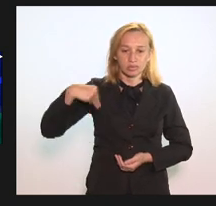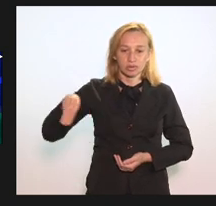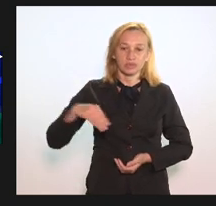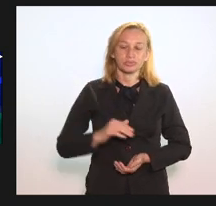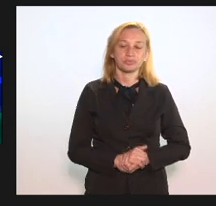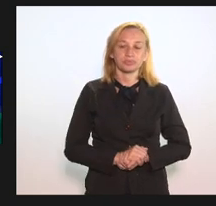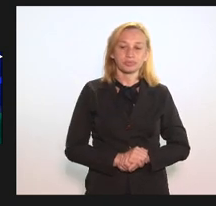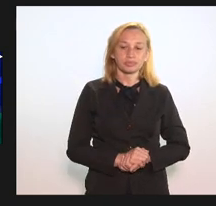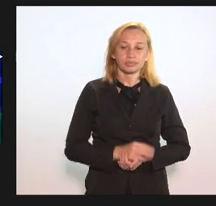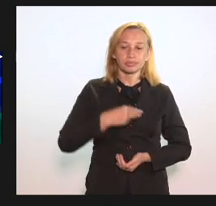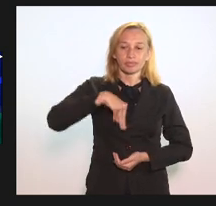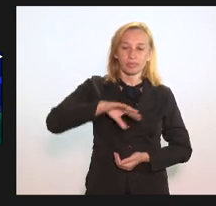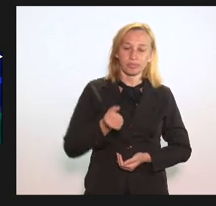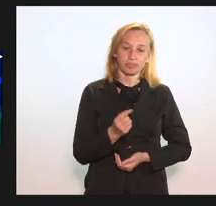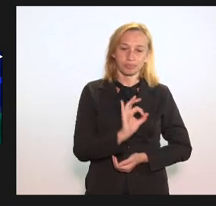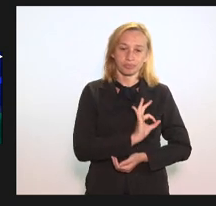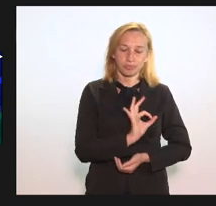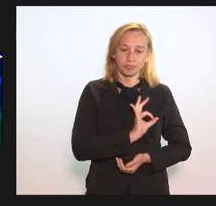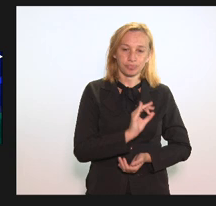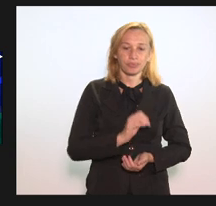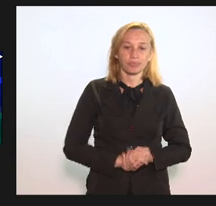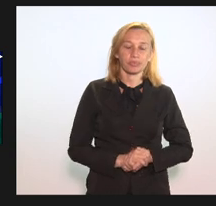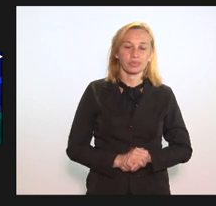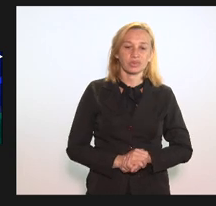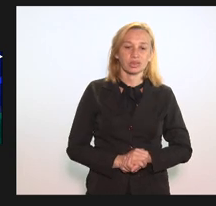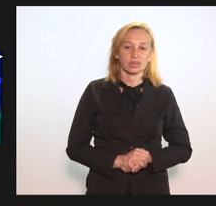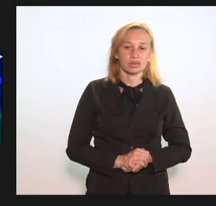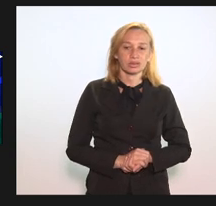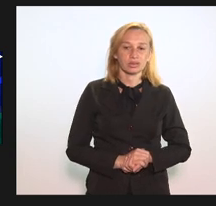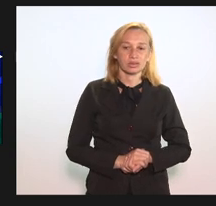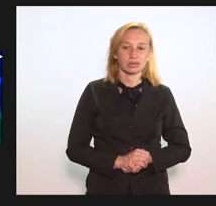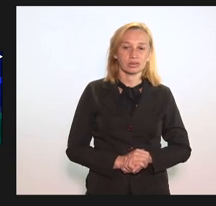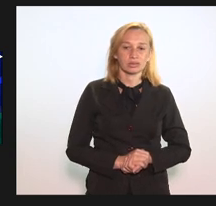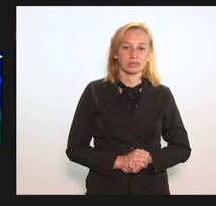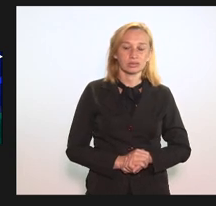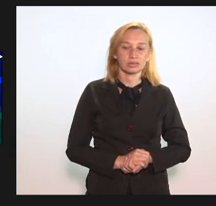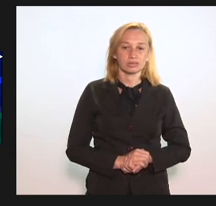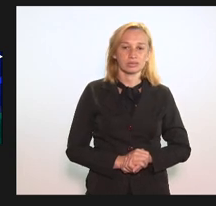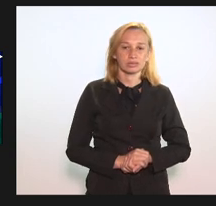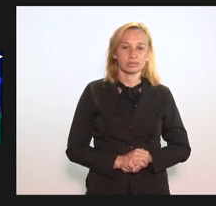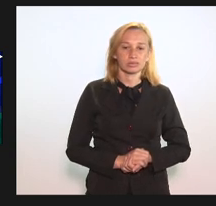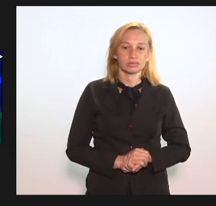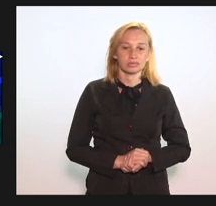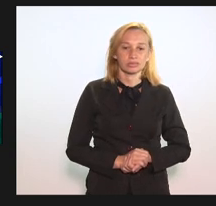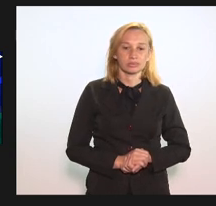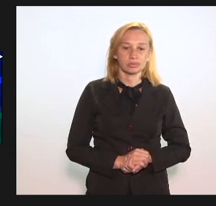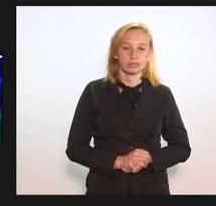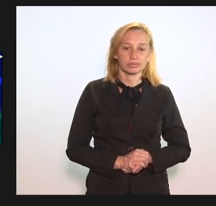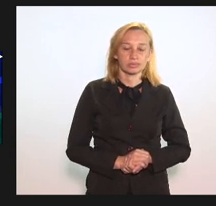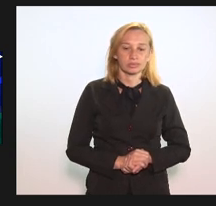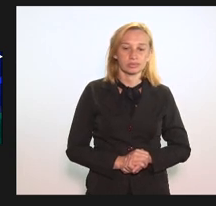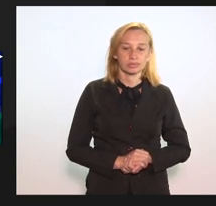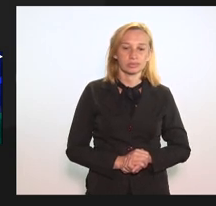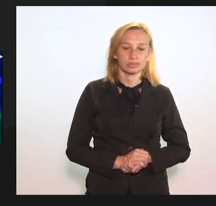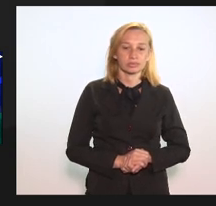cabeleireiro Martha Rocha Alberto Miguel meu anjo o Uber